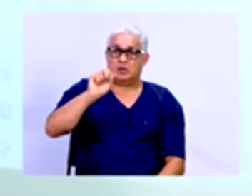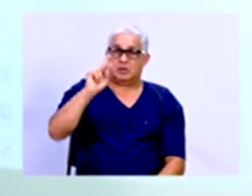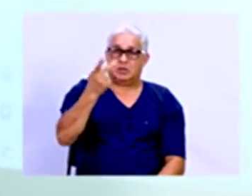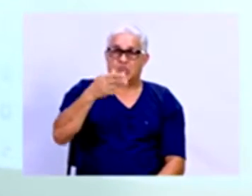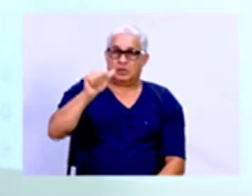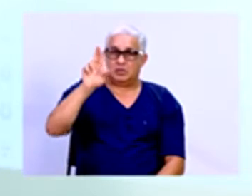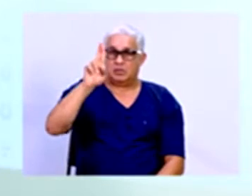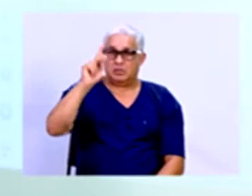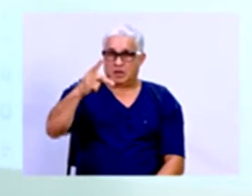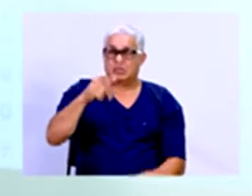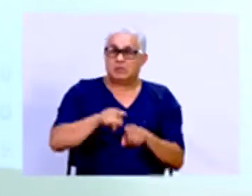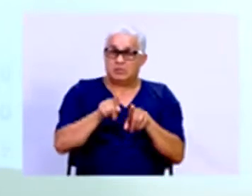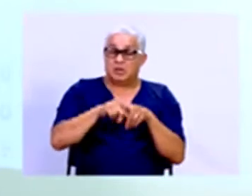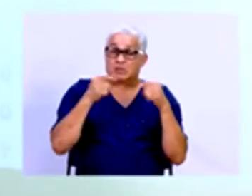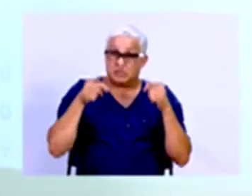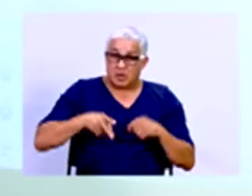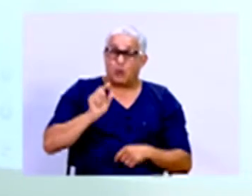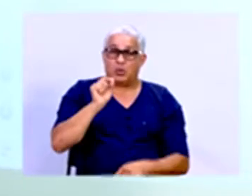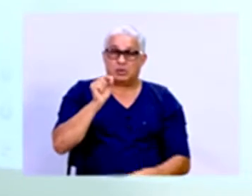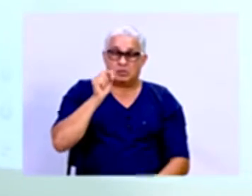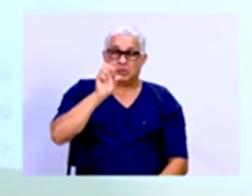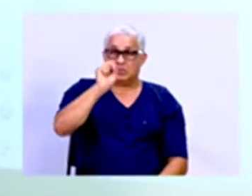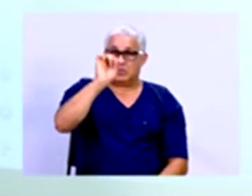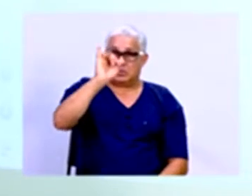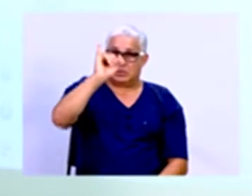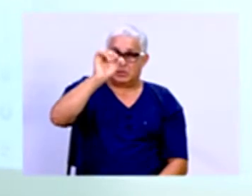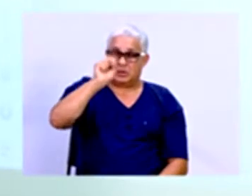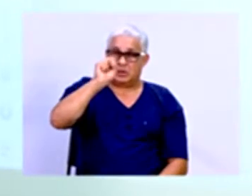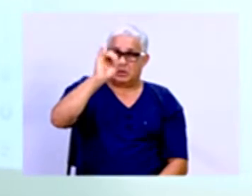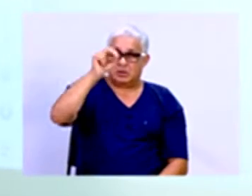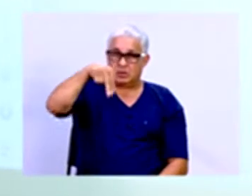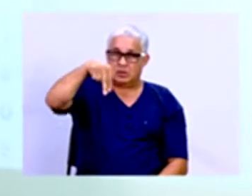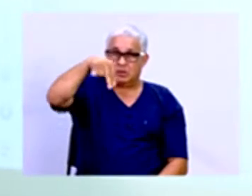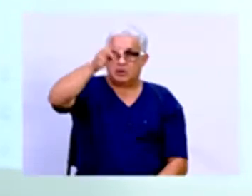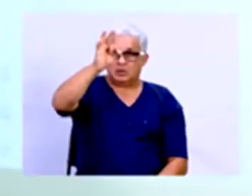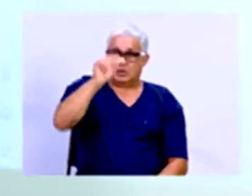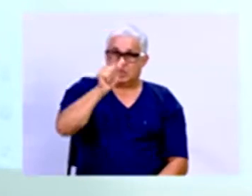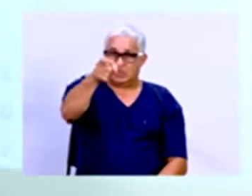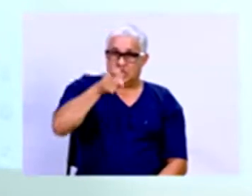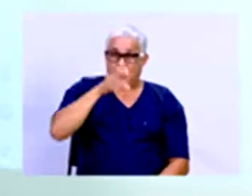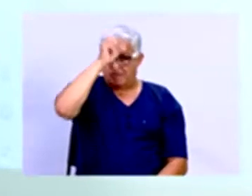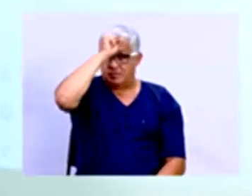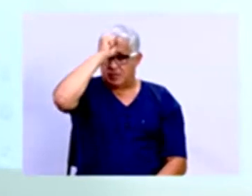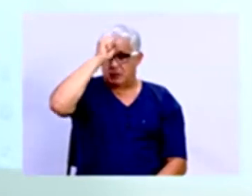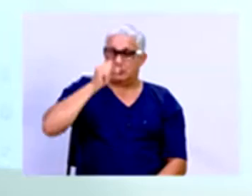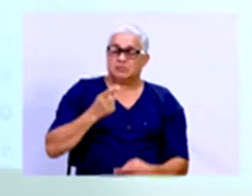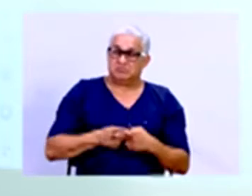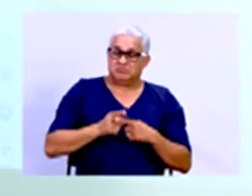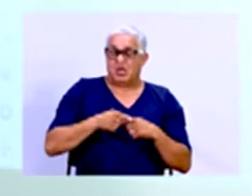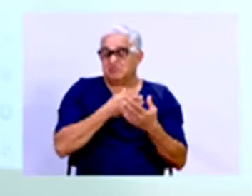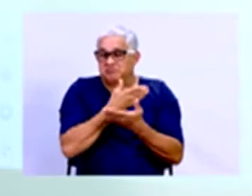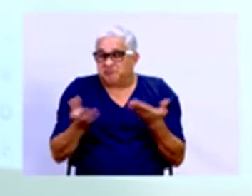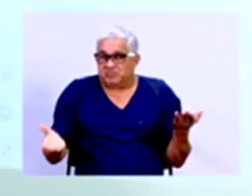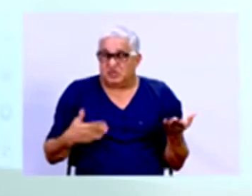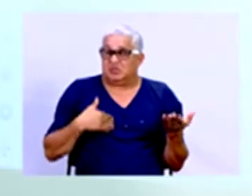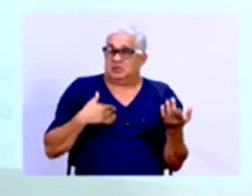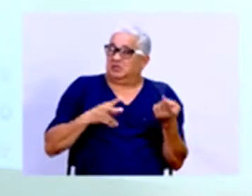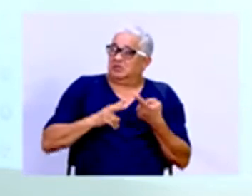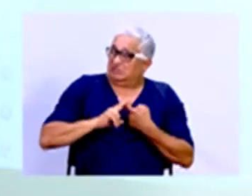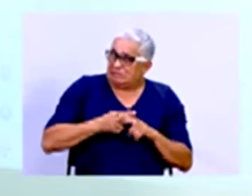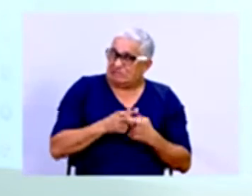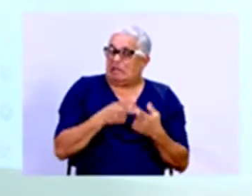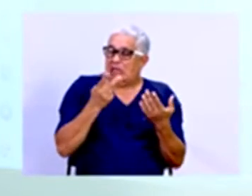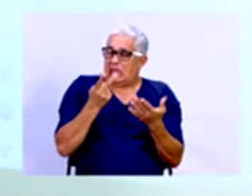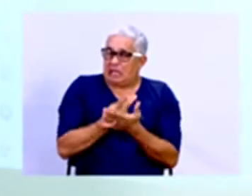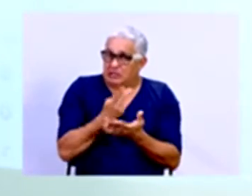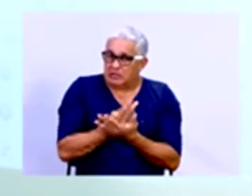né, sempre observem muito a sintaxe. Aprendam como que funciona a sintaxe para você não ficar se perdendo muito na frente, corrigindo problema